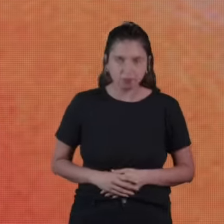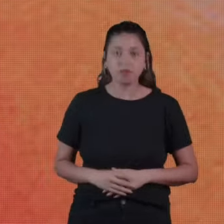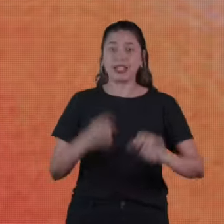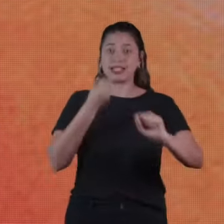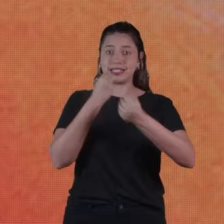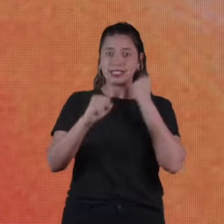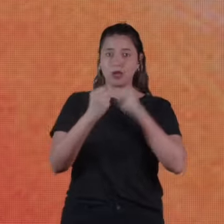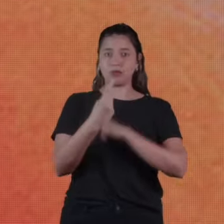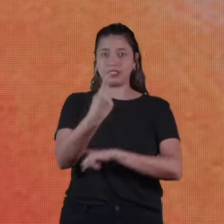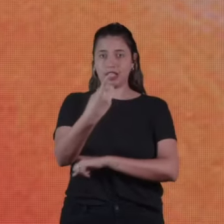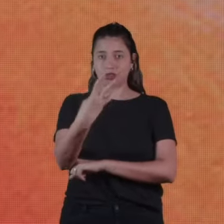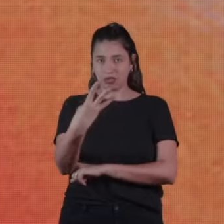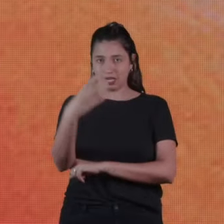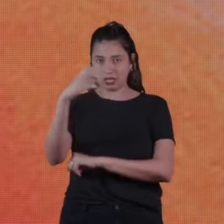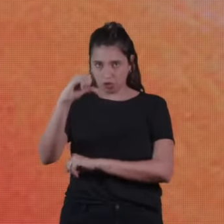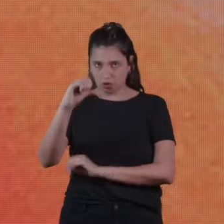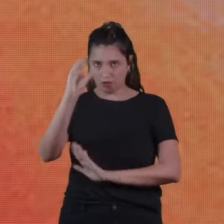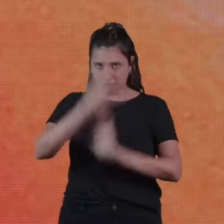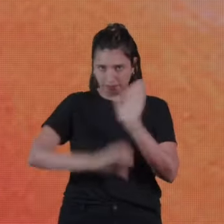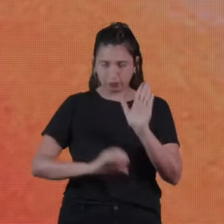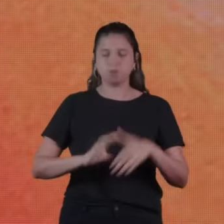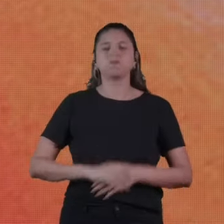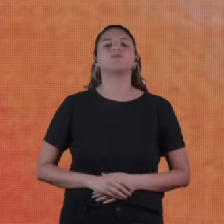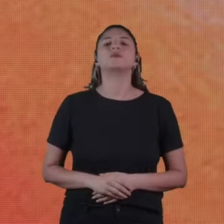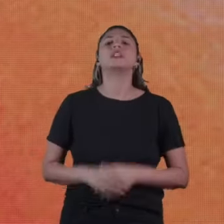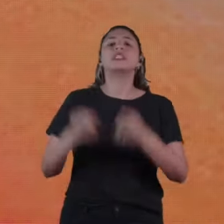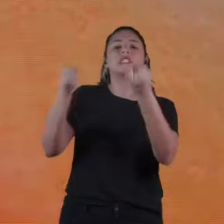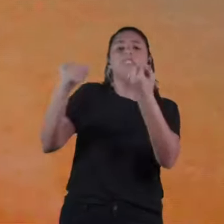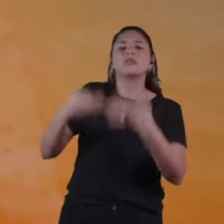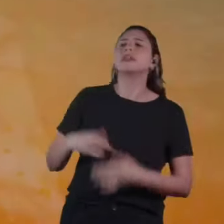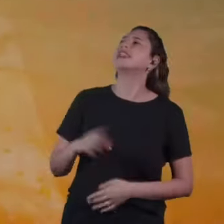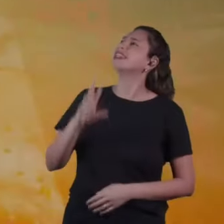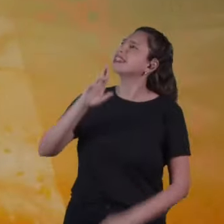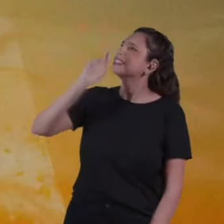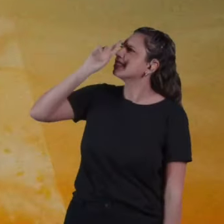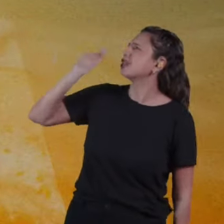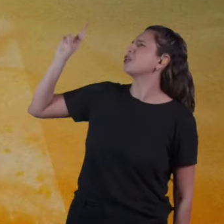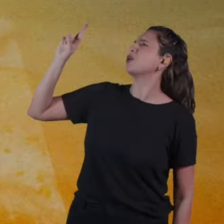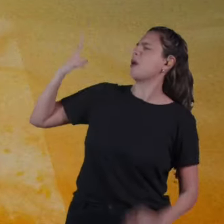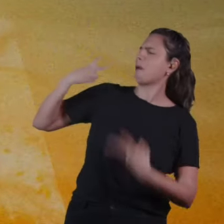Salmo 139, versículos 1 ao 12. Senhor, tu me sondas e me conheces,